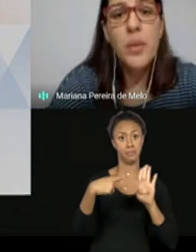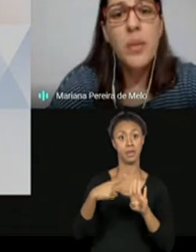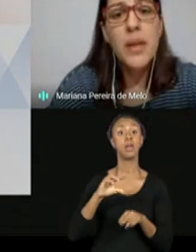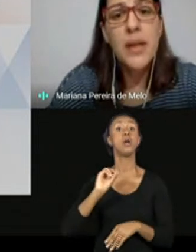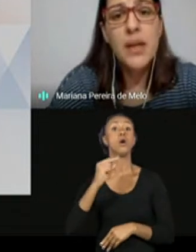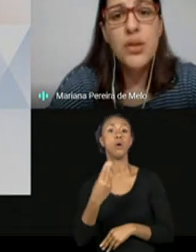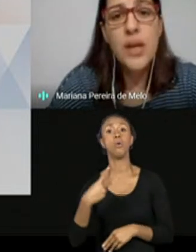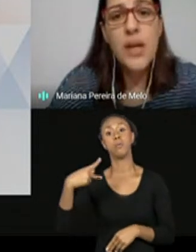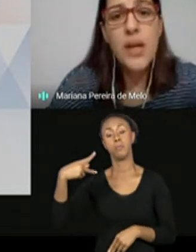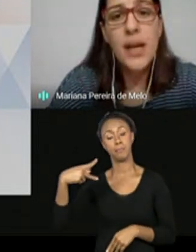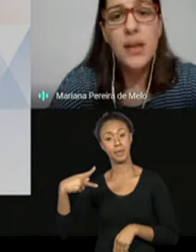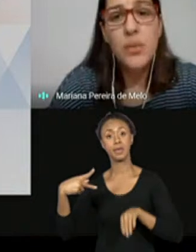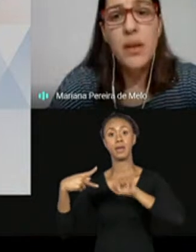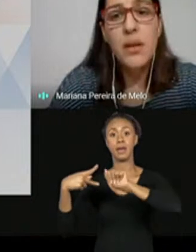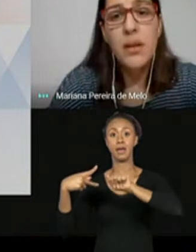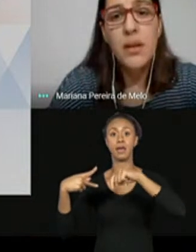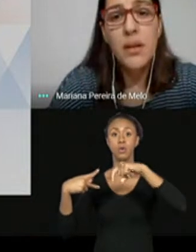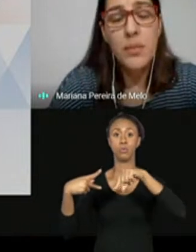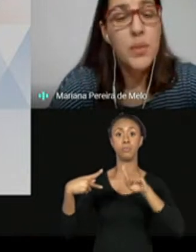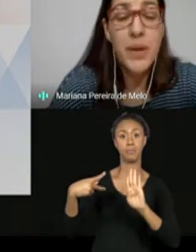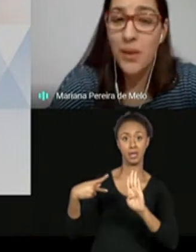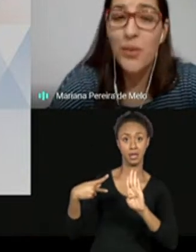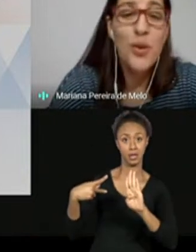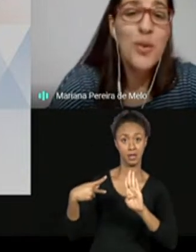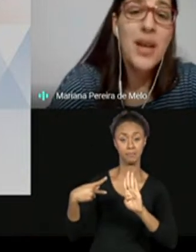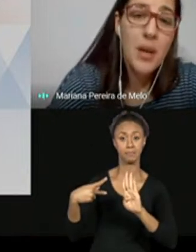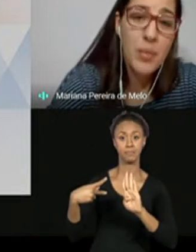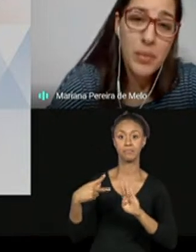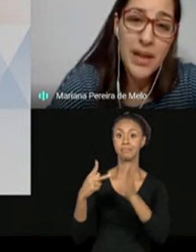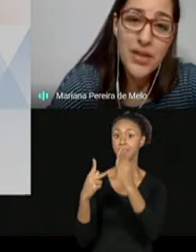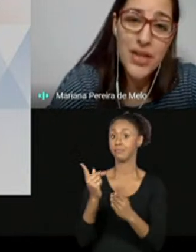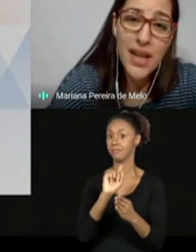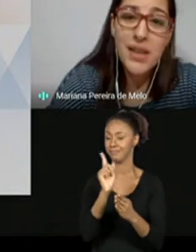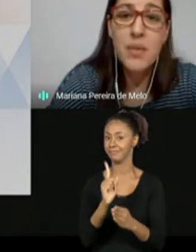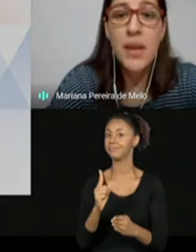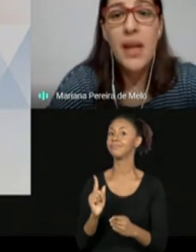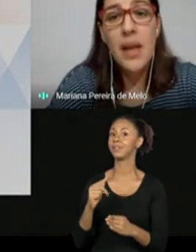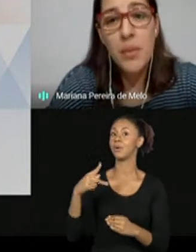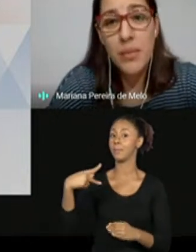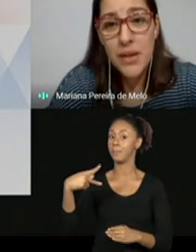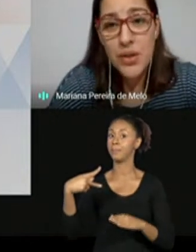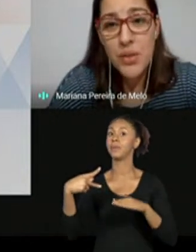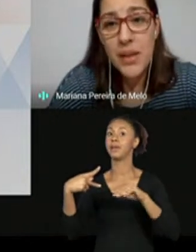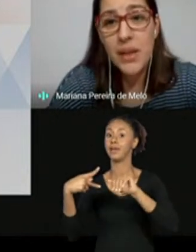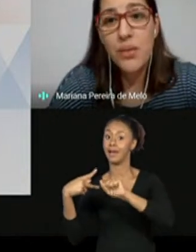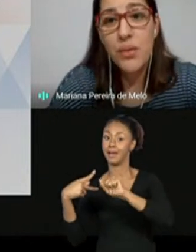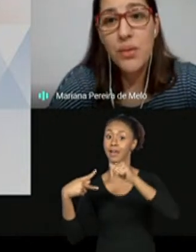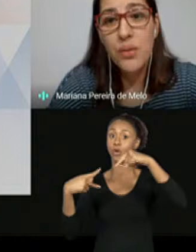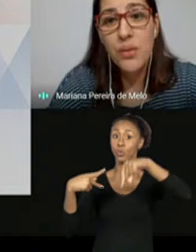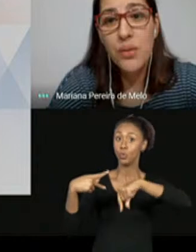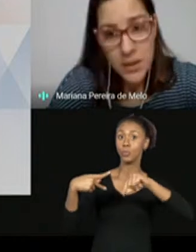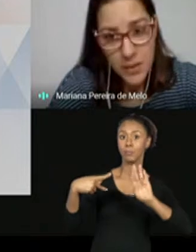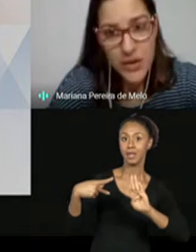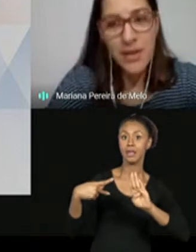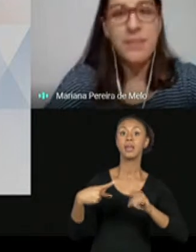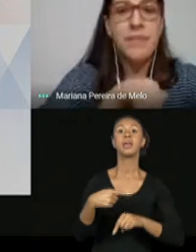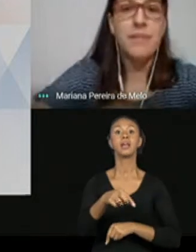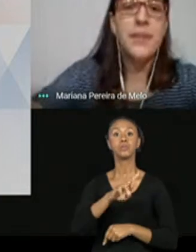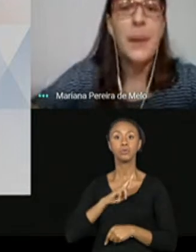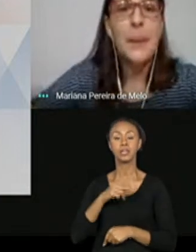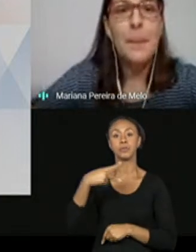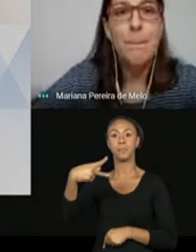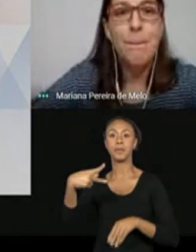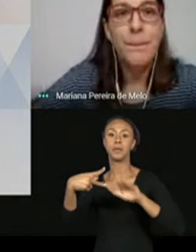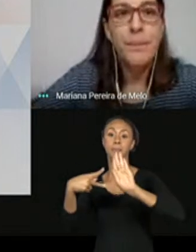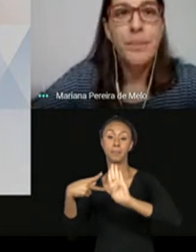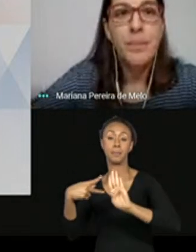ou probabilidade de A dado B, perdão, ou a probabilidade de A inter B é a probabilidade de B dado A vezes P de A,